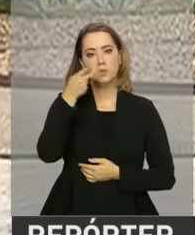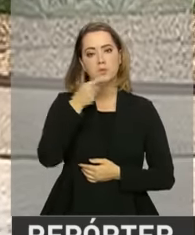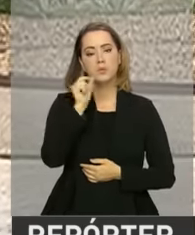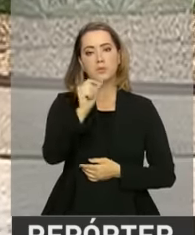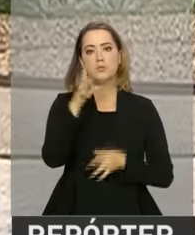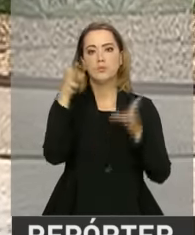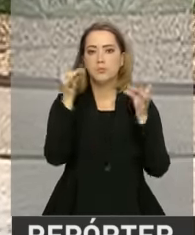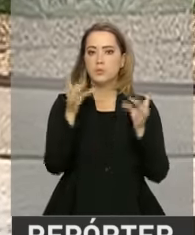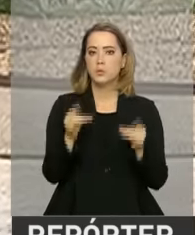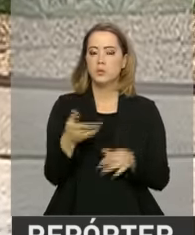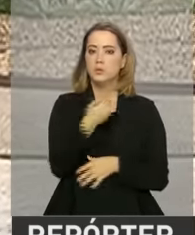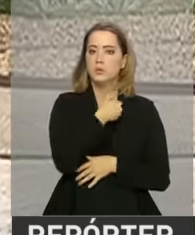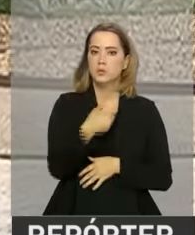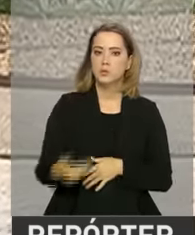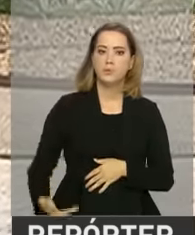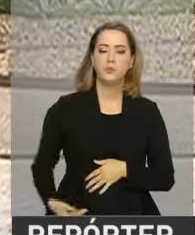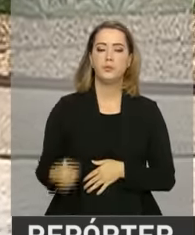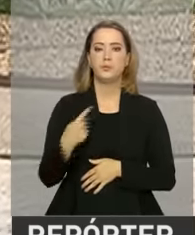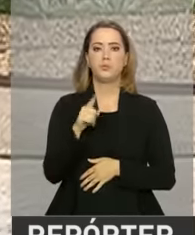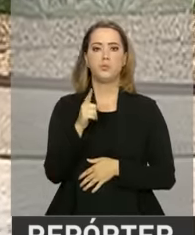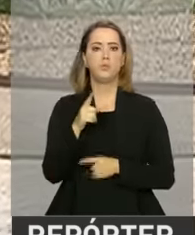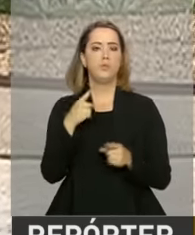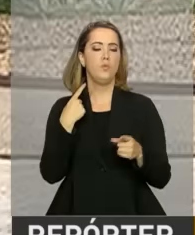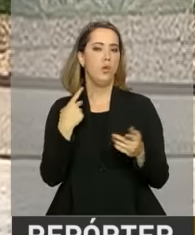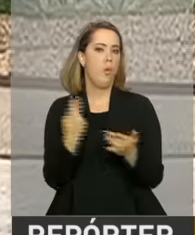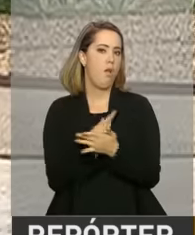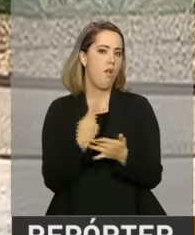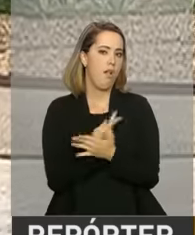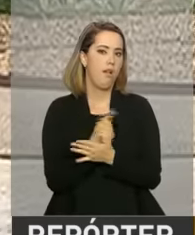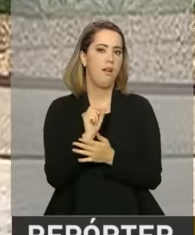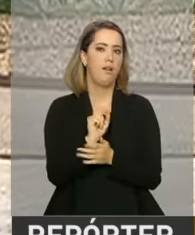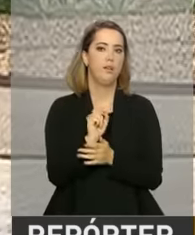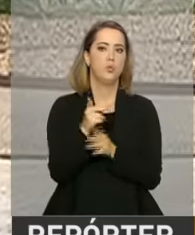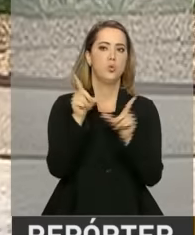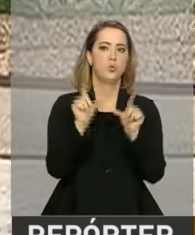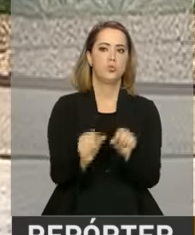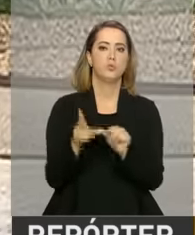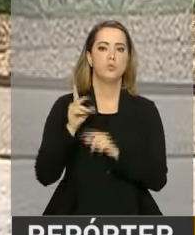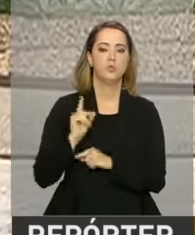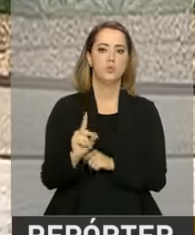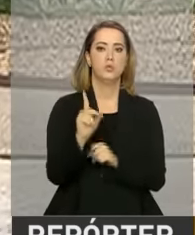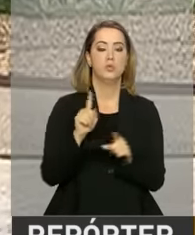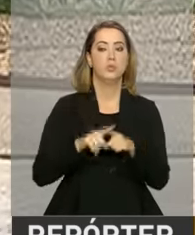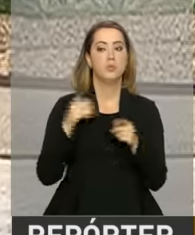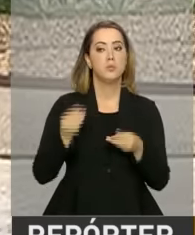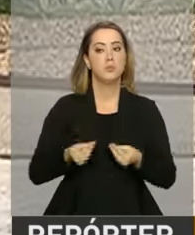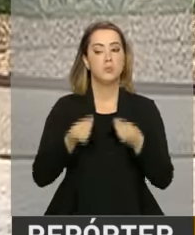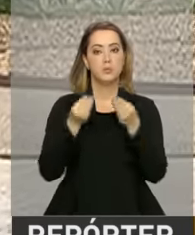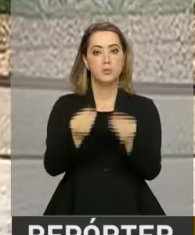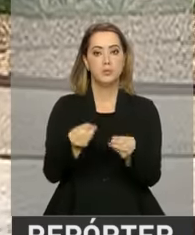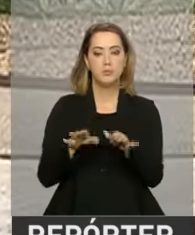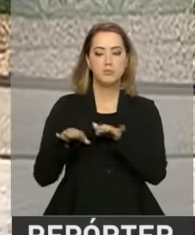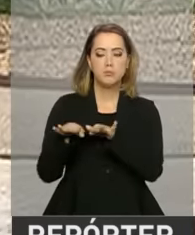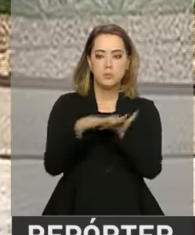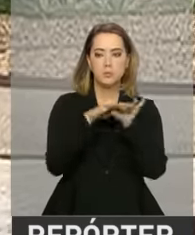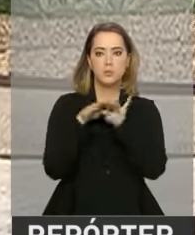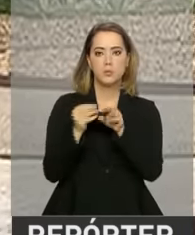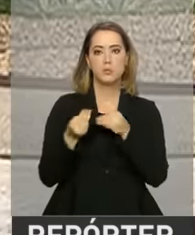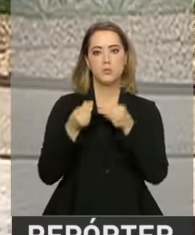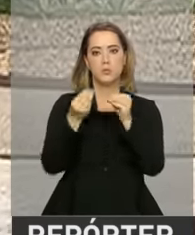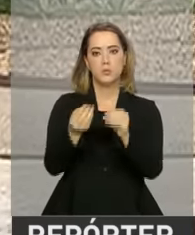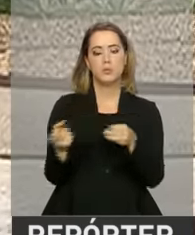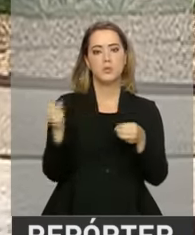não são impopulares e tampouco buscam suprimir direitos, e sim criar um cenário de estabilidade que garanta